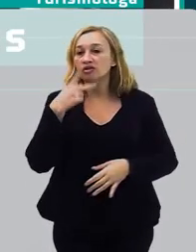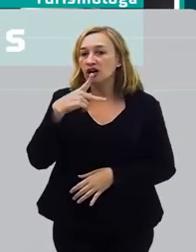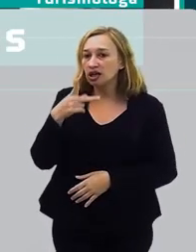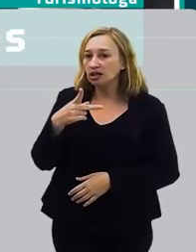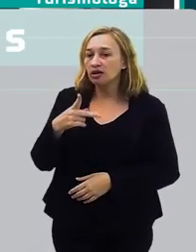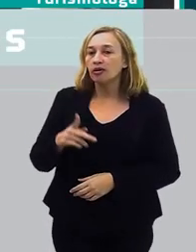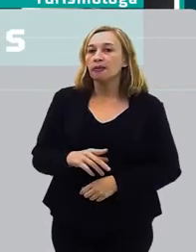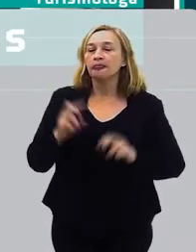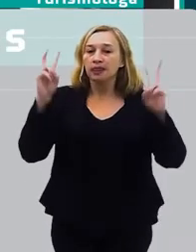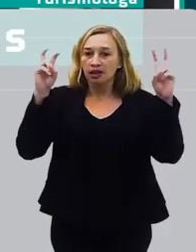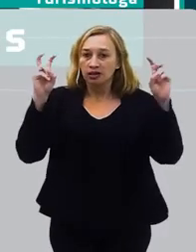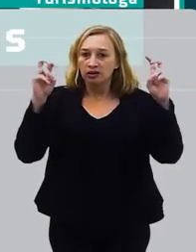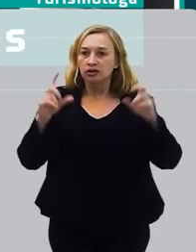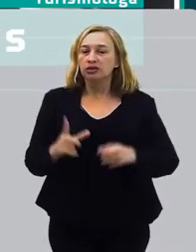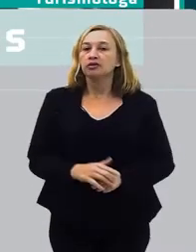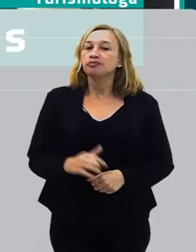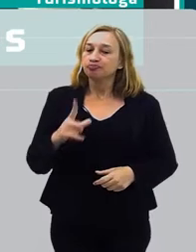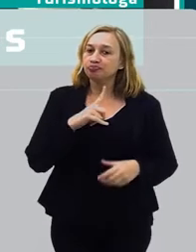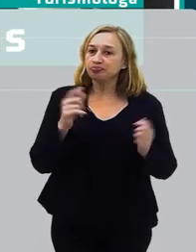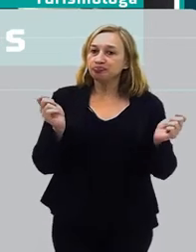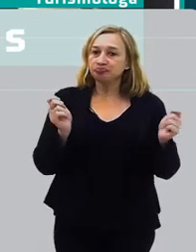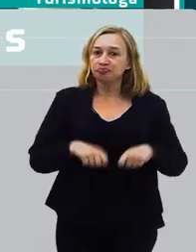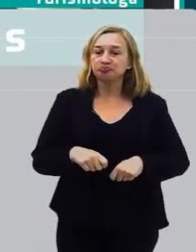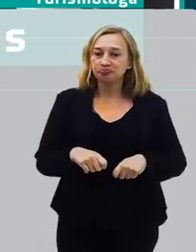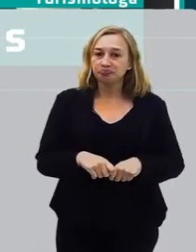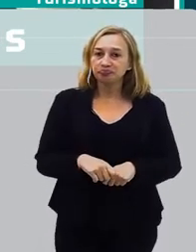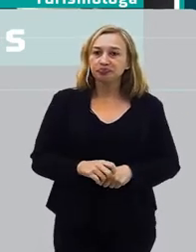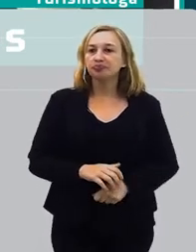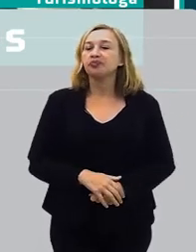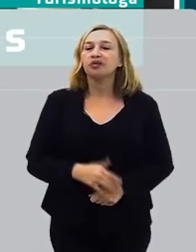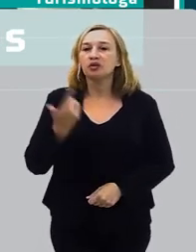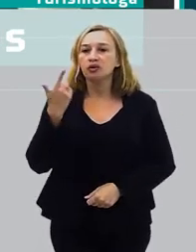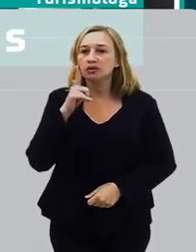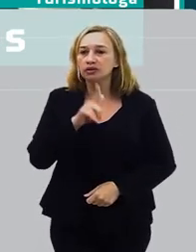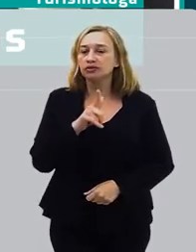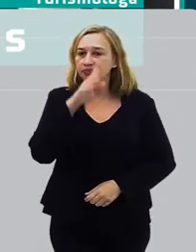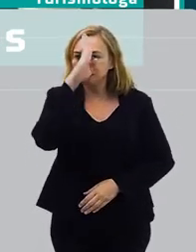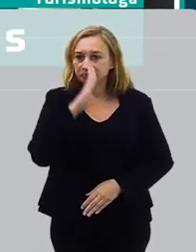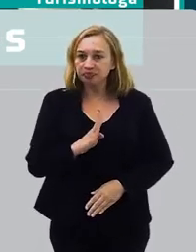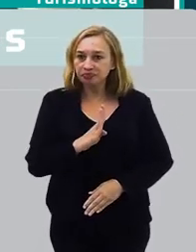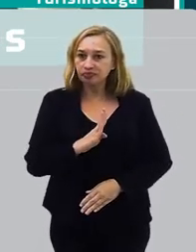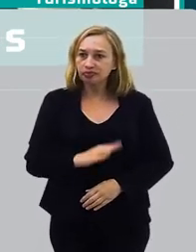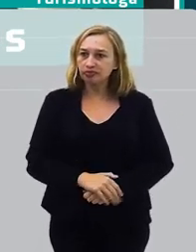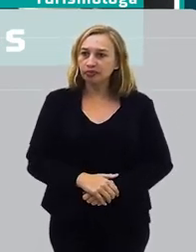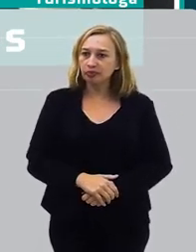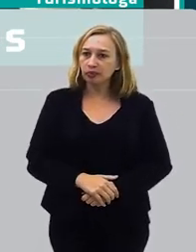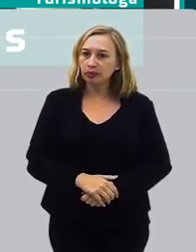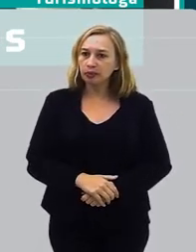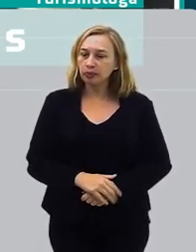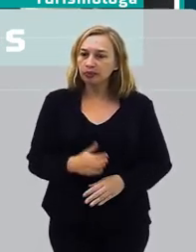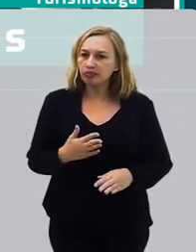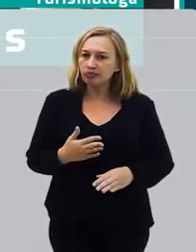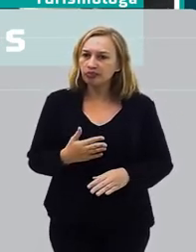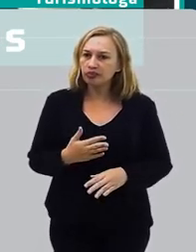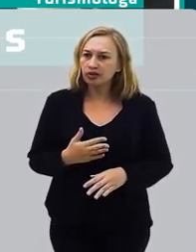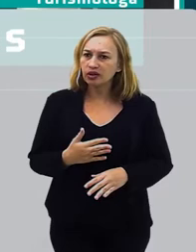falando nisso, tem essa possibilidade de conseguir fazer gratuitamente, entrando